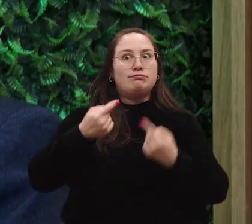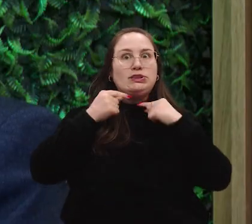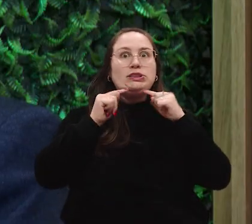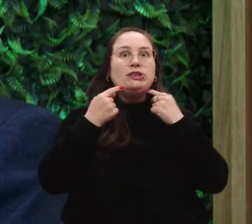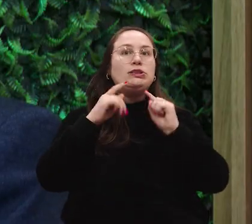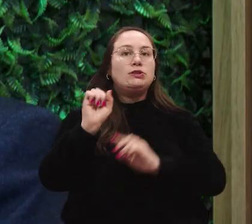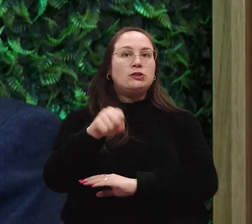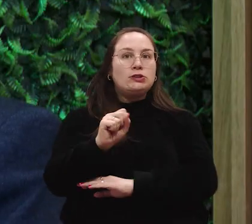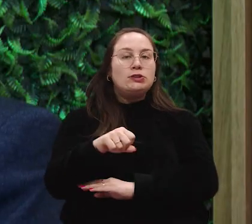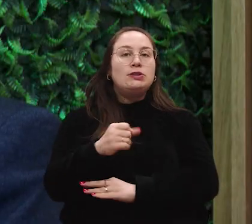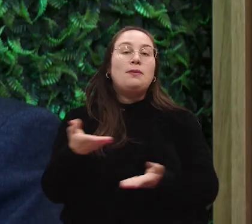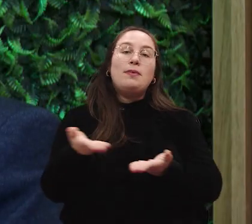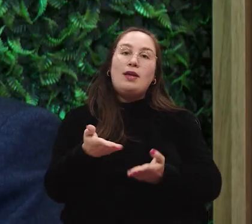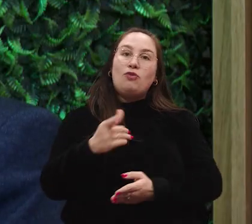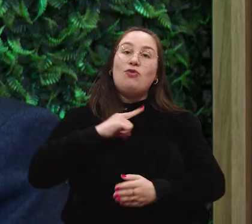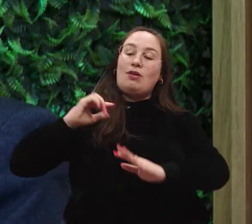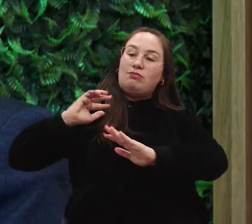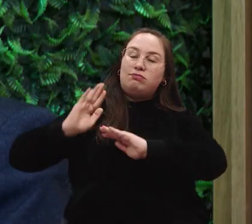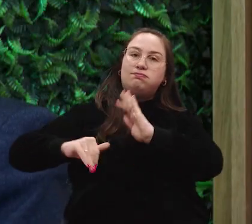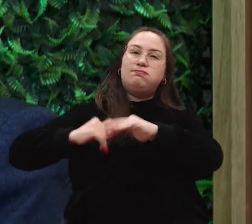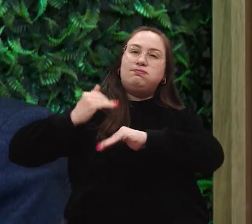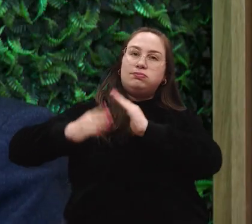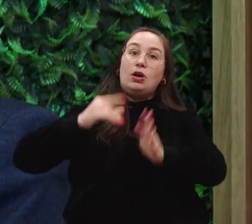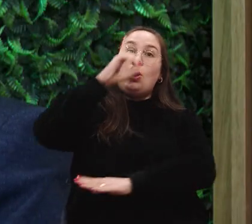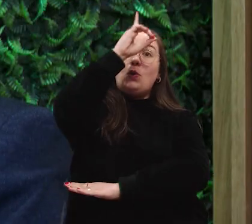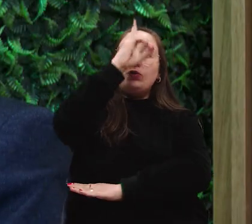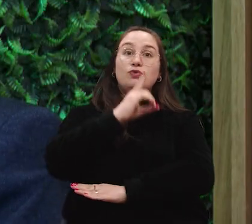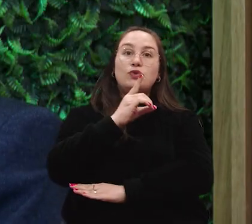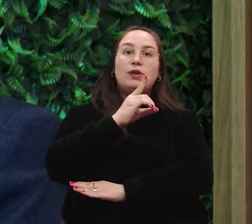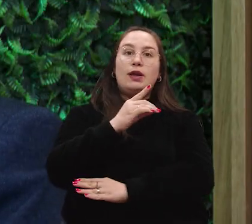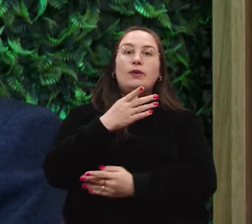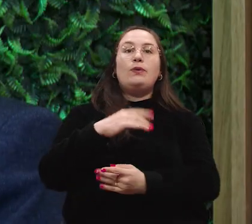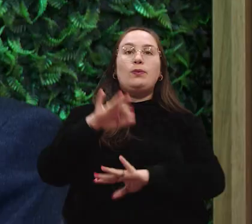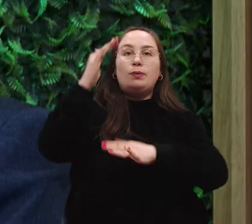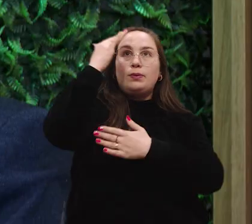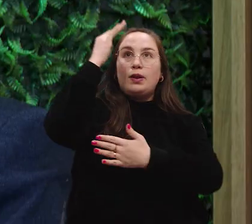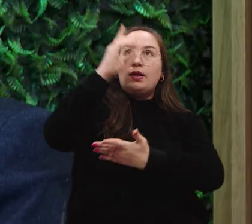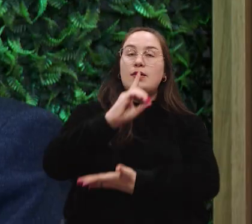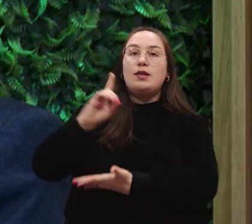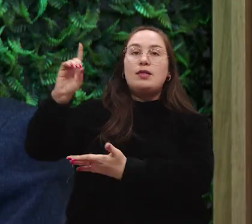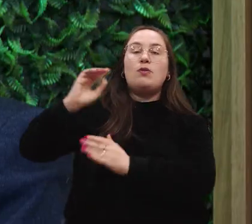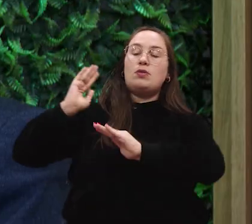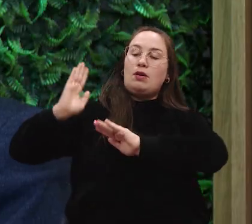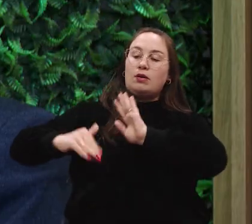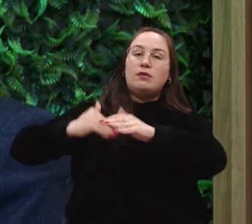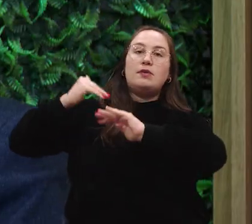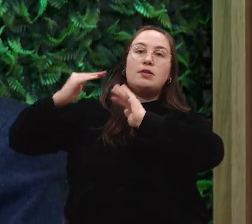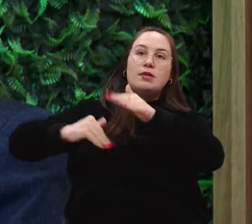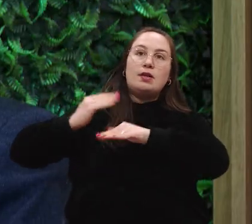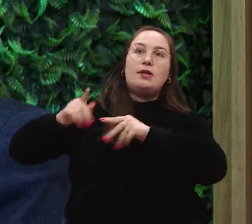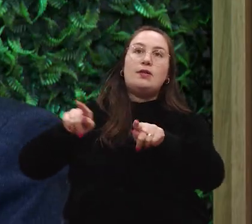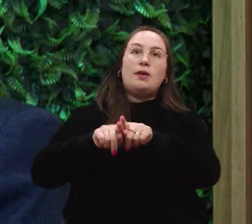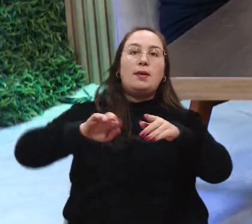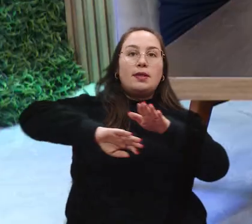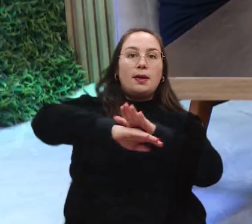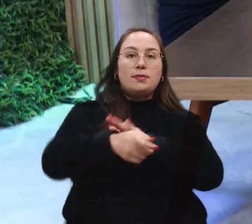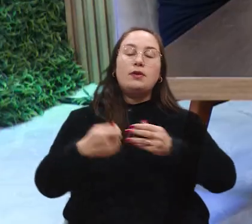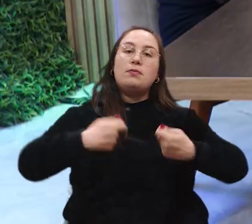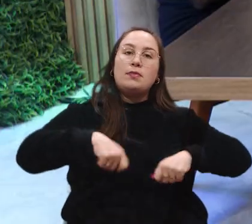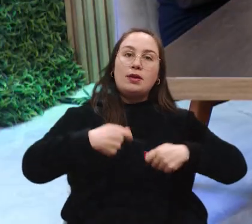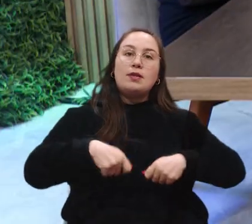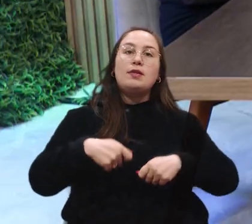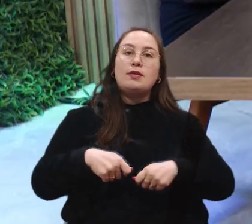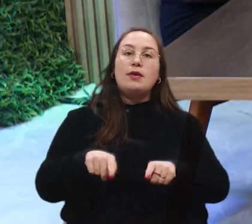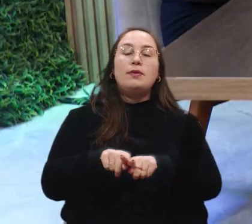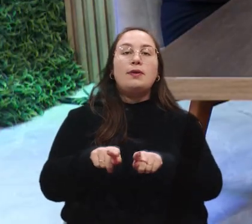polêmica, mas hoje tem se avançado muito. O direito, graças a Deus, também ele está avançando. E vai se adaptando às necessidades